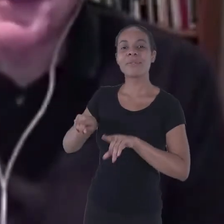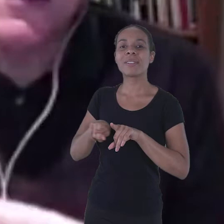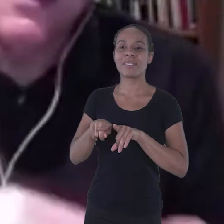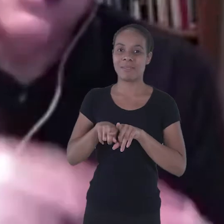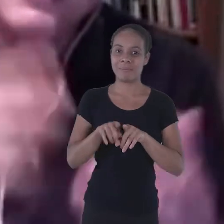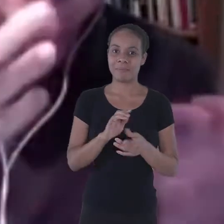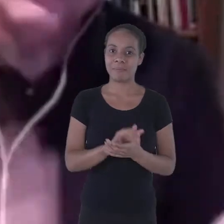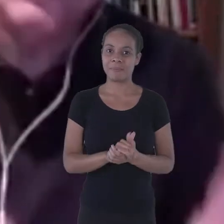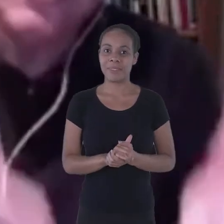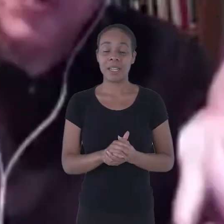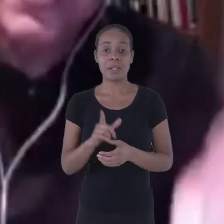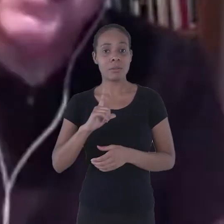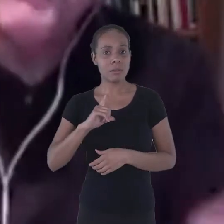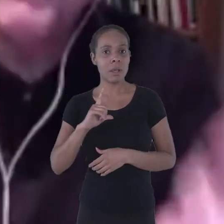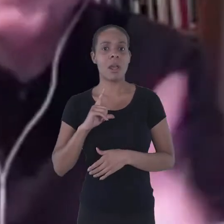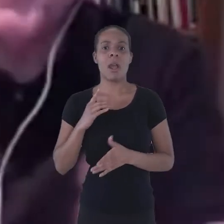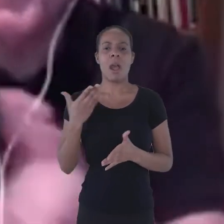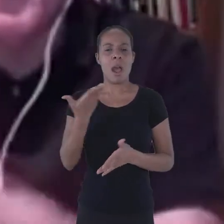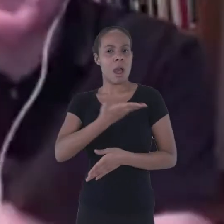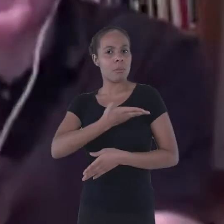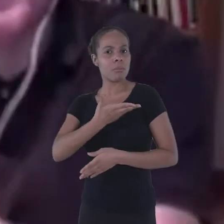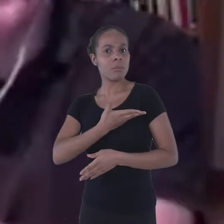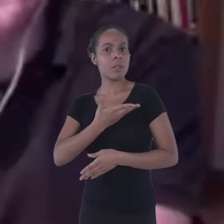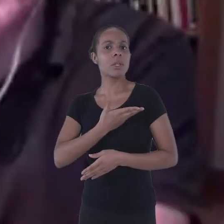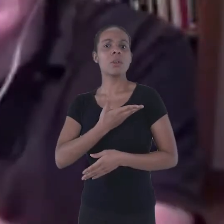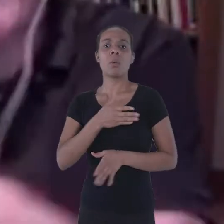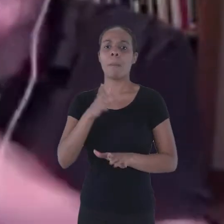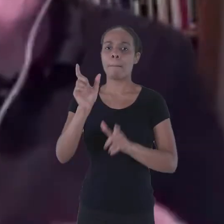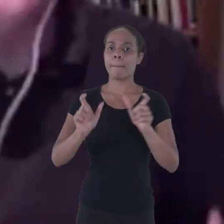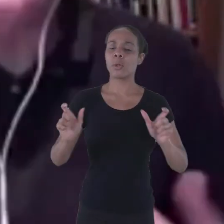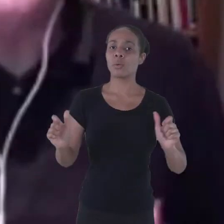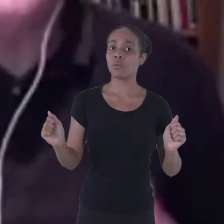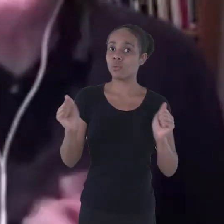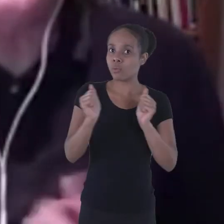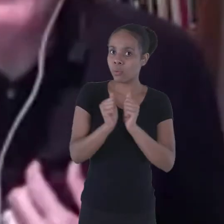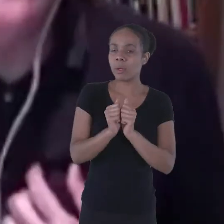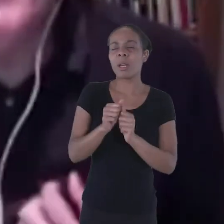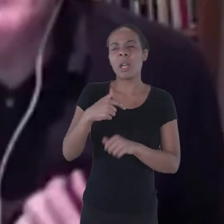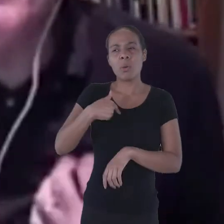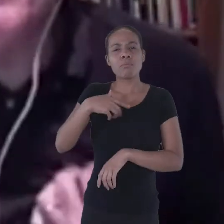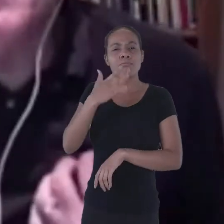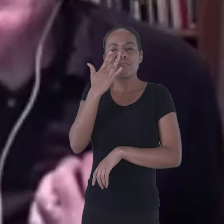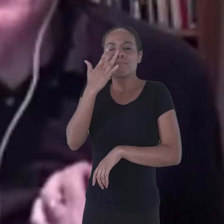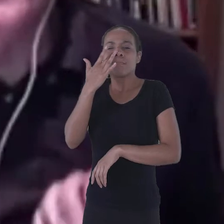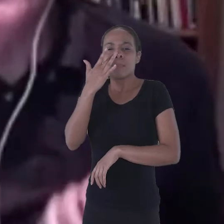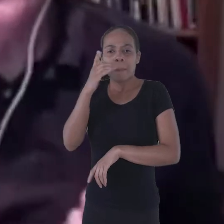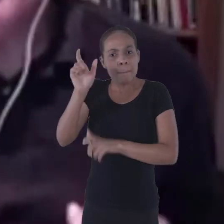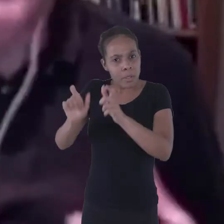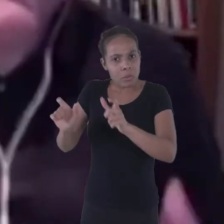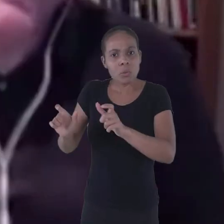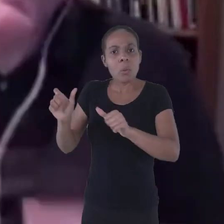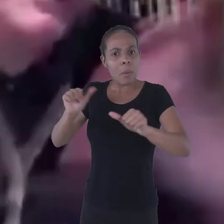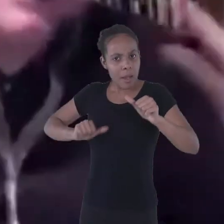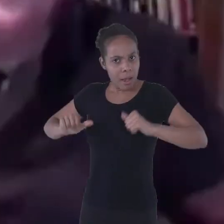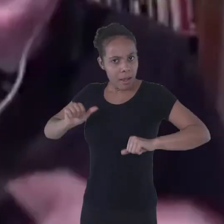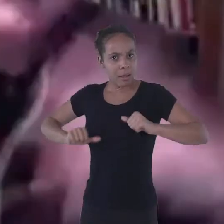nossos que se dedicam exclusivamente à arte de representar, mas essa não é a minha, né? Eu